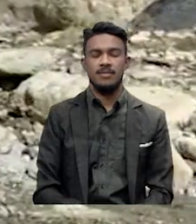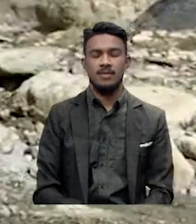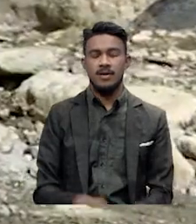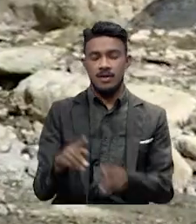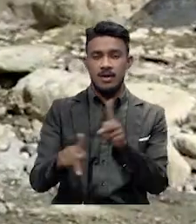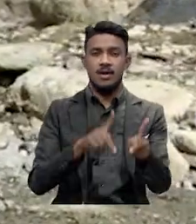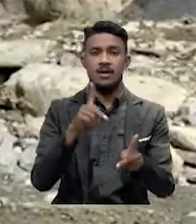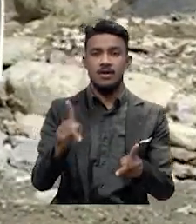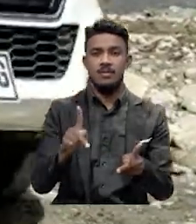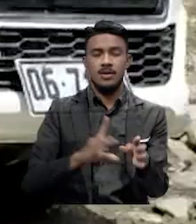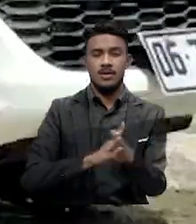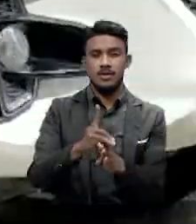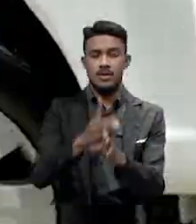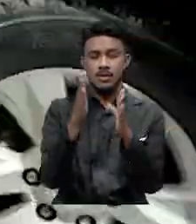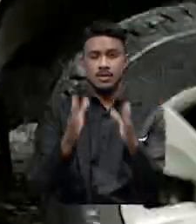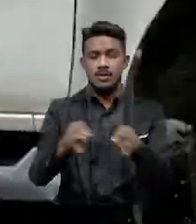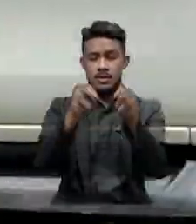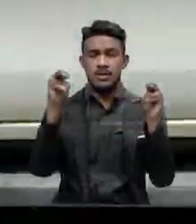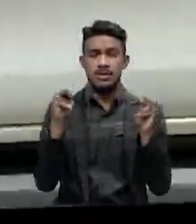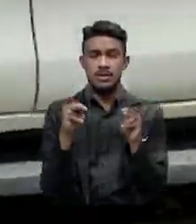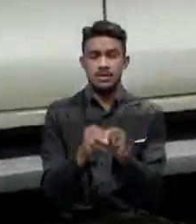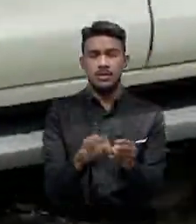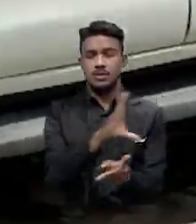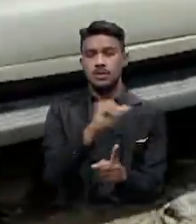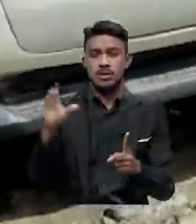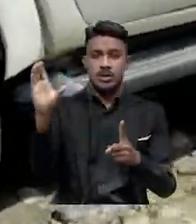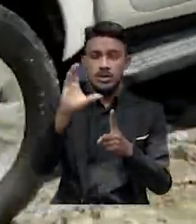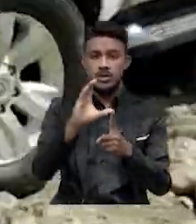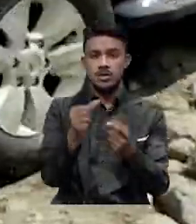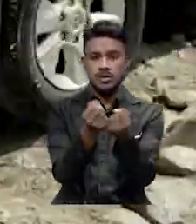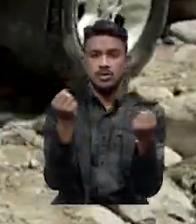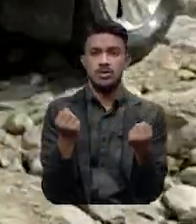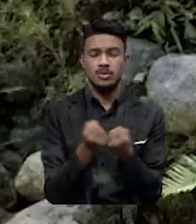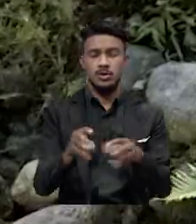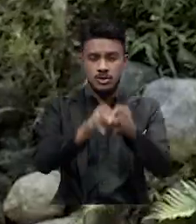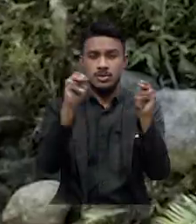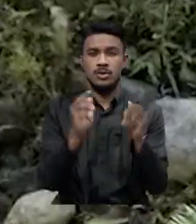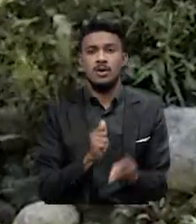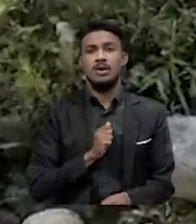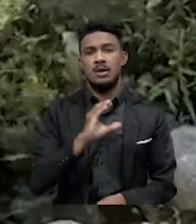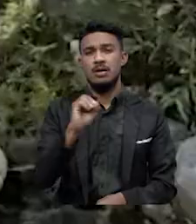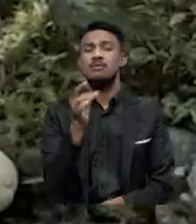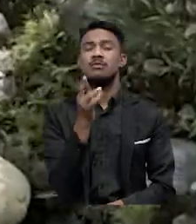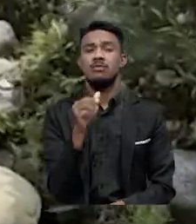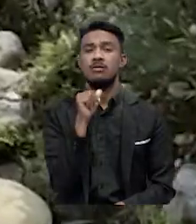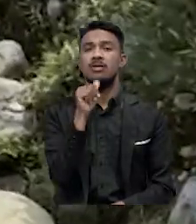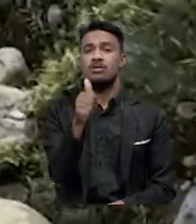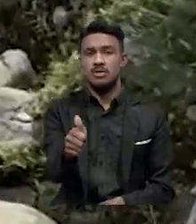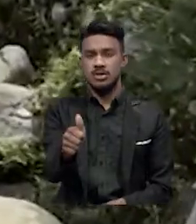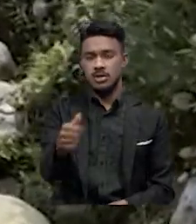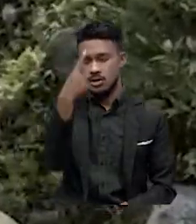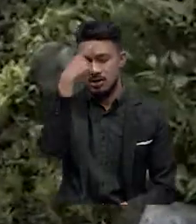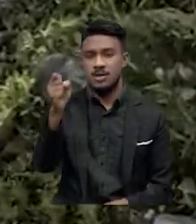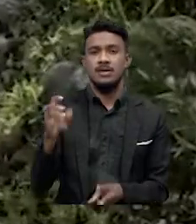Comunidade na nossa autoridade local, Suku Monunu, posto administrativo Ainaru Vila, município Ainaru, lamenta tebes o condição estrada nebeat,